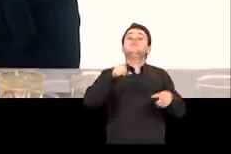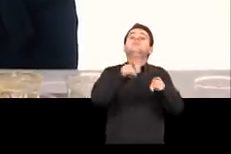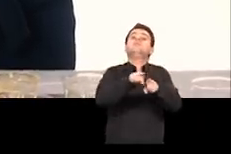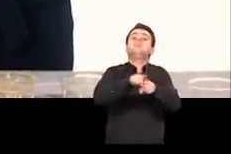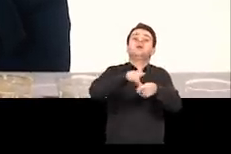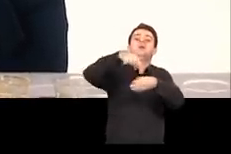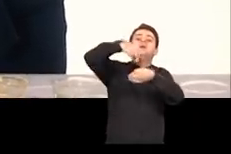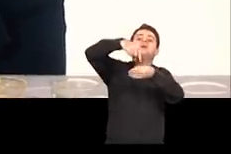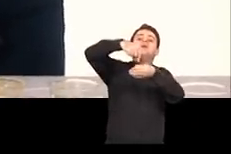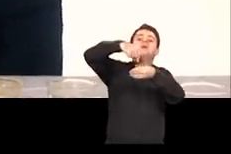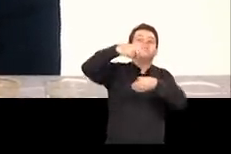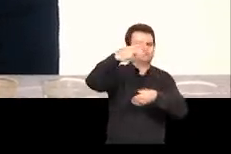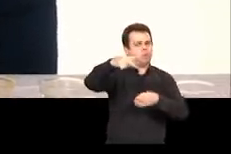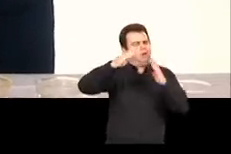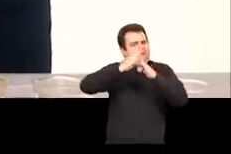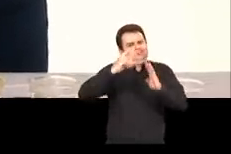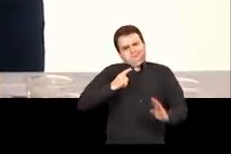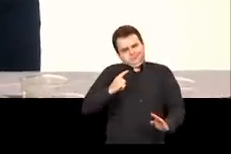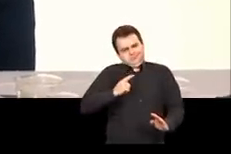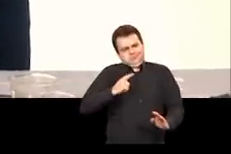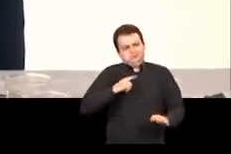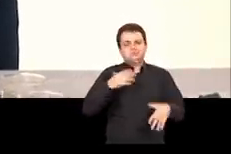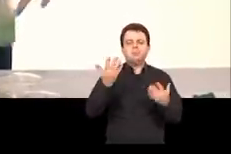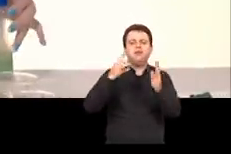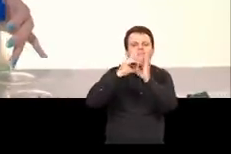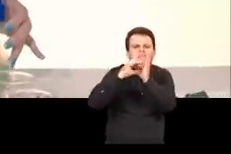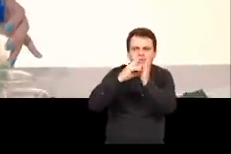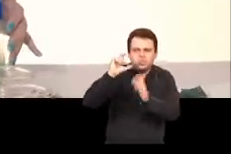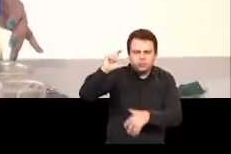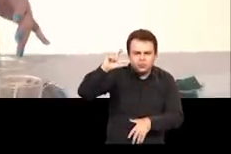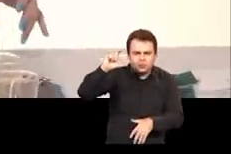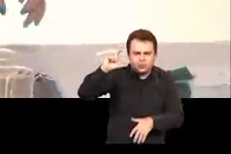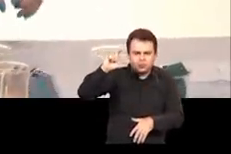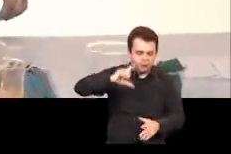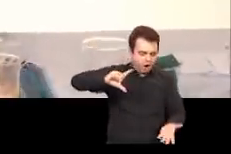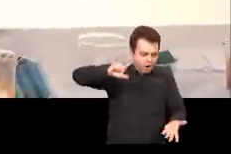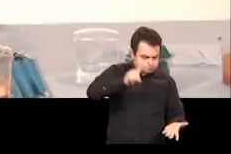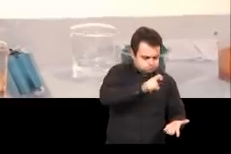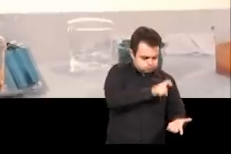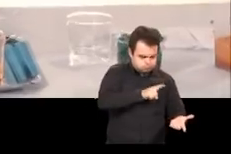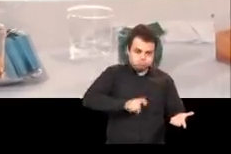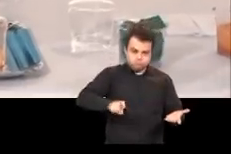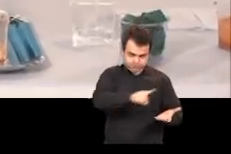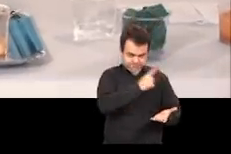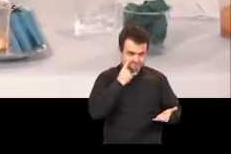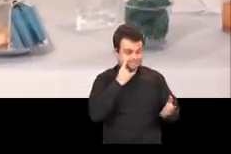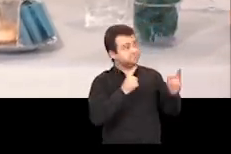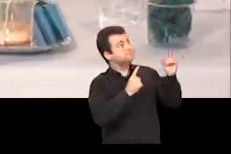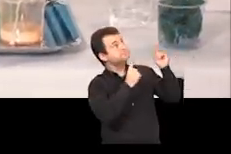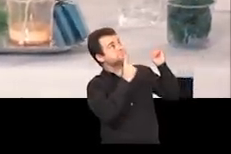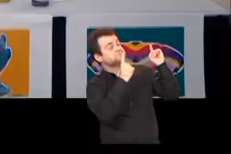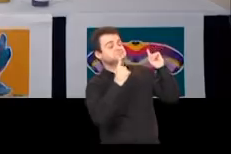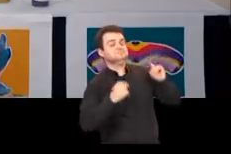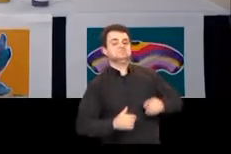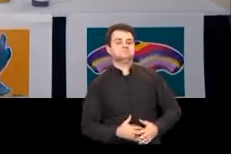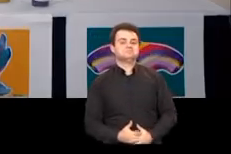gente também encontra em casa, e um vidrinho borrifador. Vamos fazer os pontos.